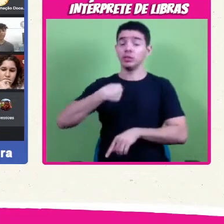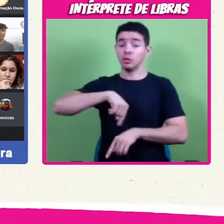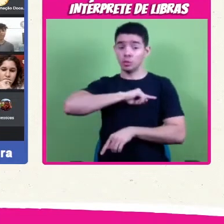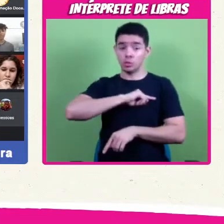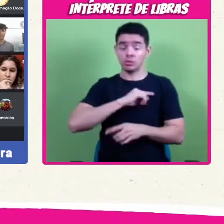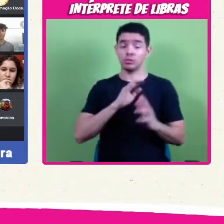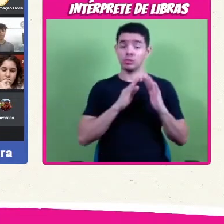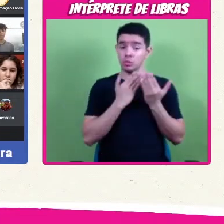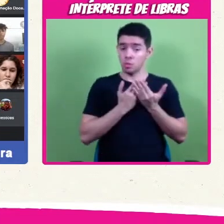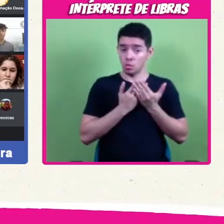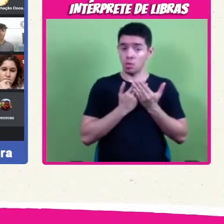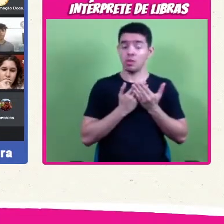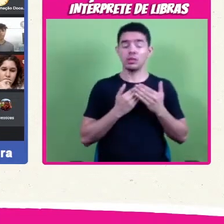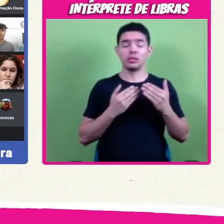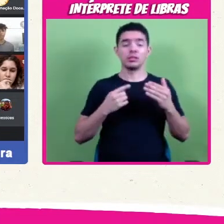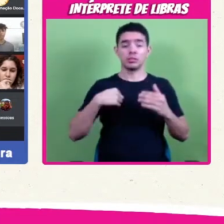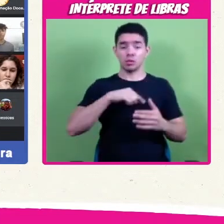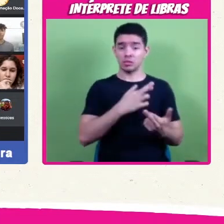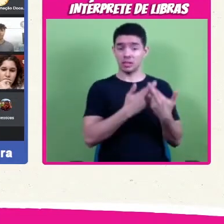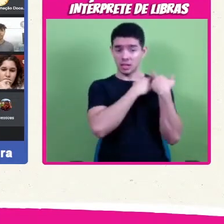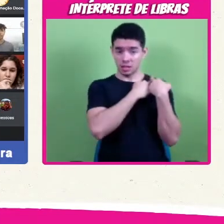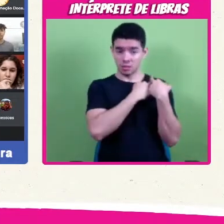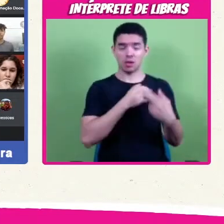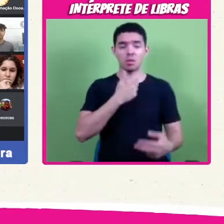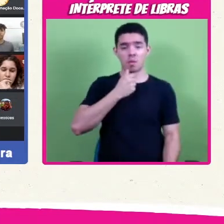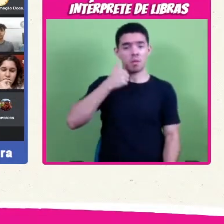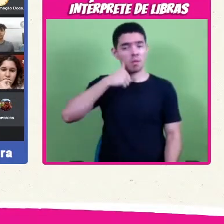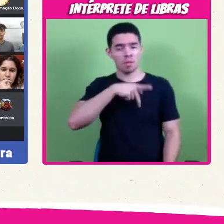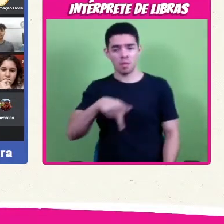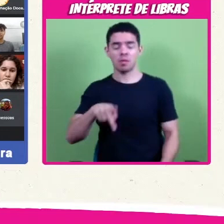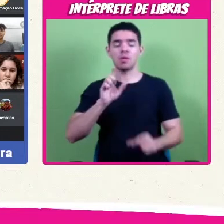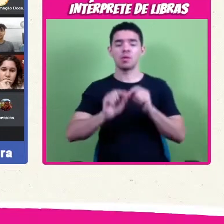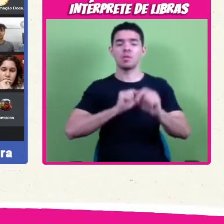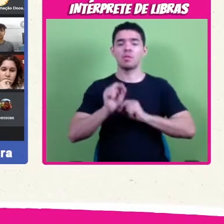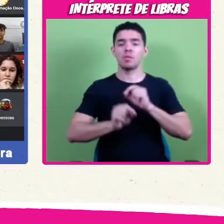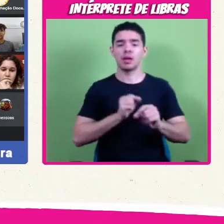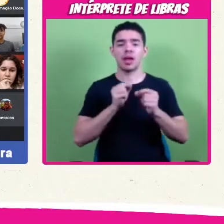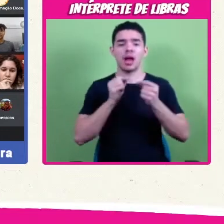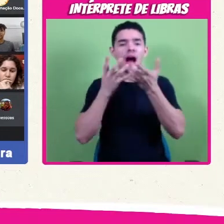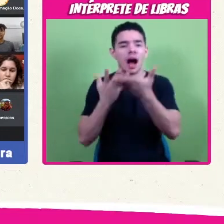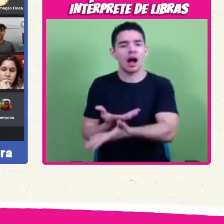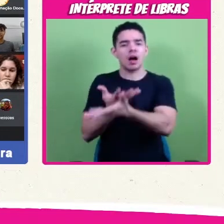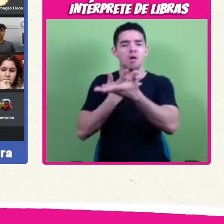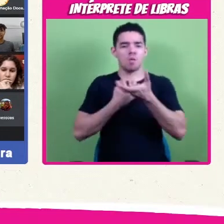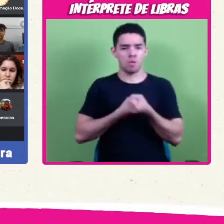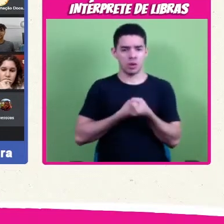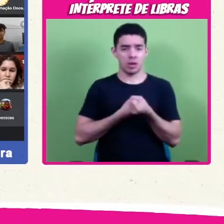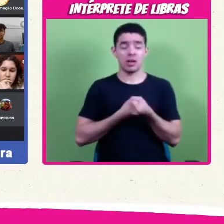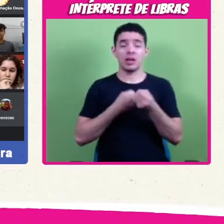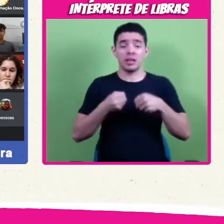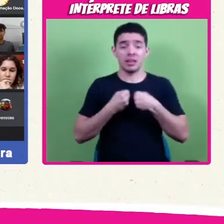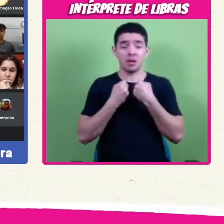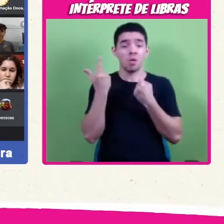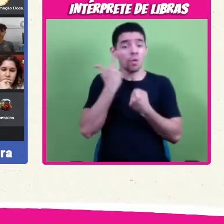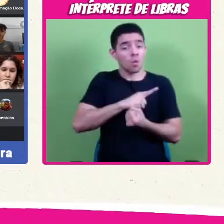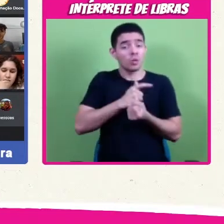escola, a nossa tarefa enquanto professores e professoras, é, sobretudo, acolher e dar, sobretudo,